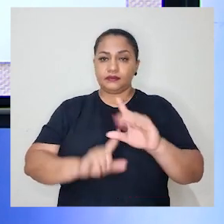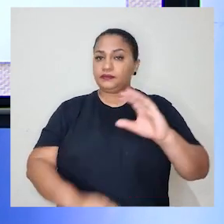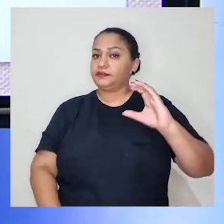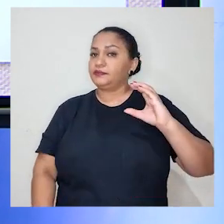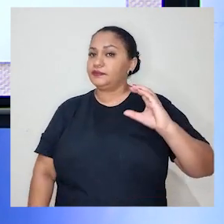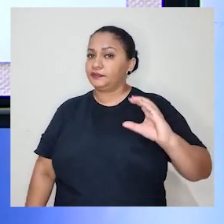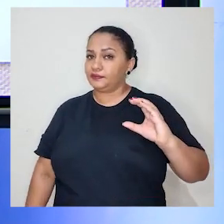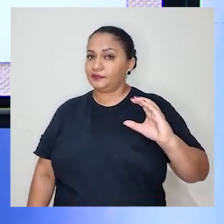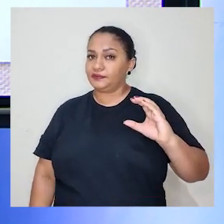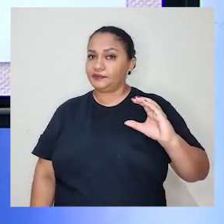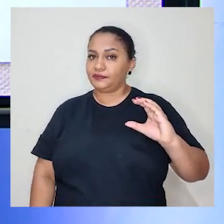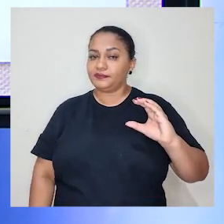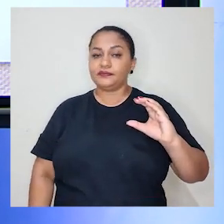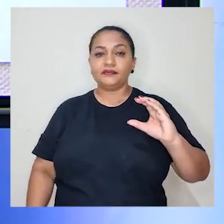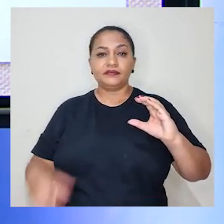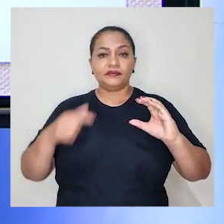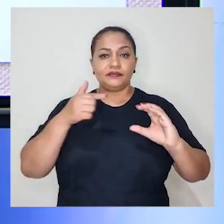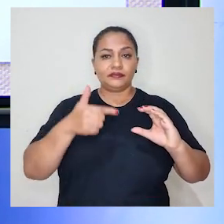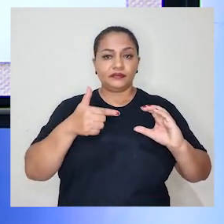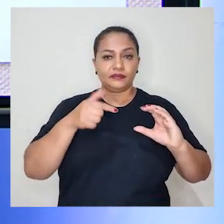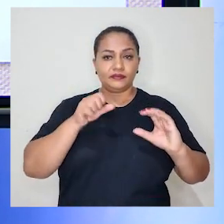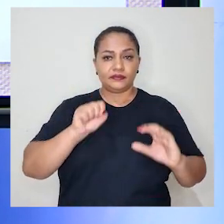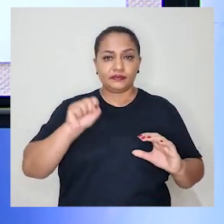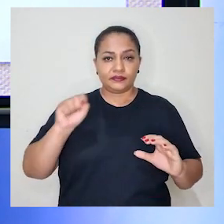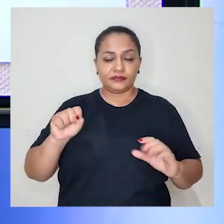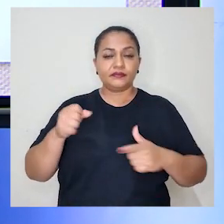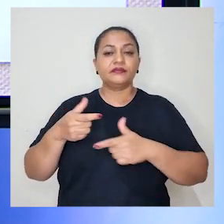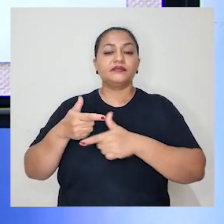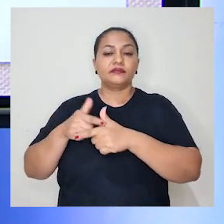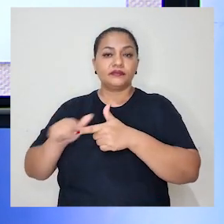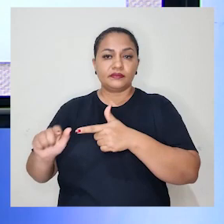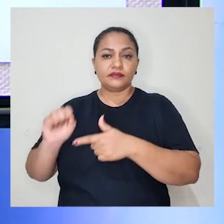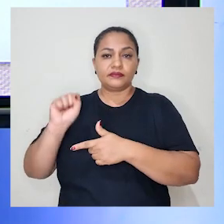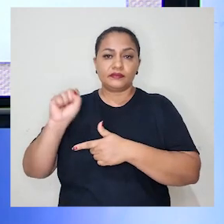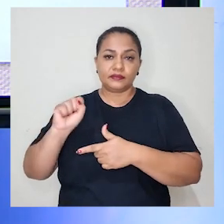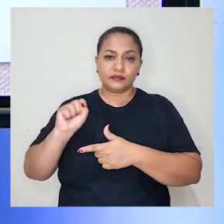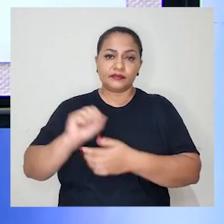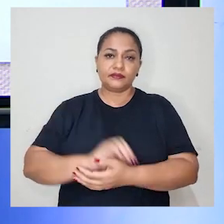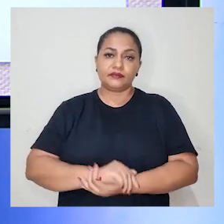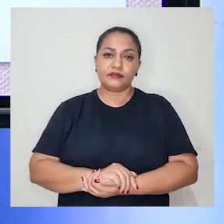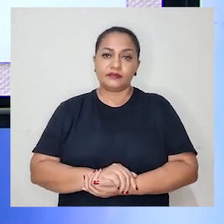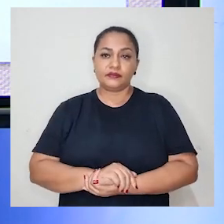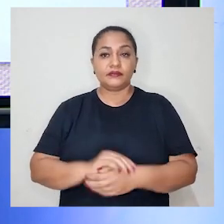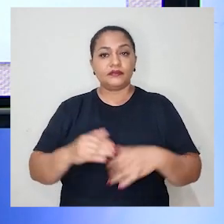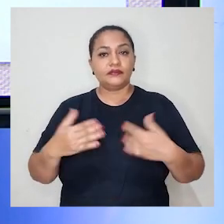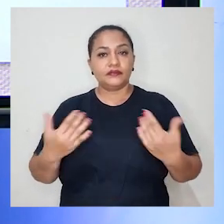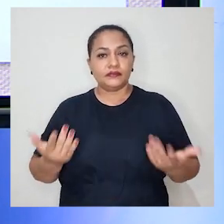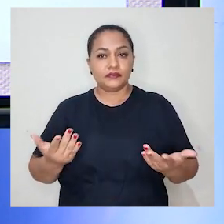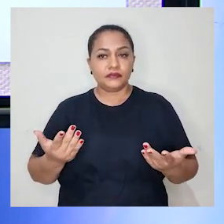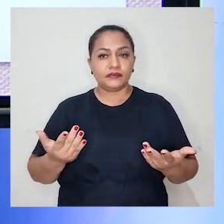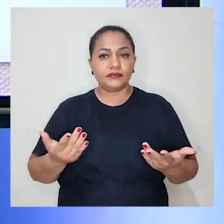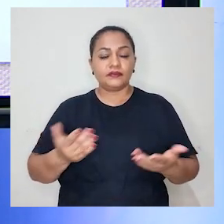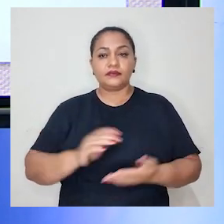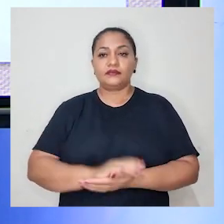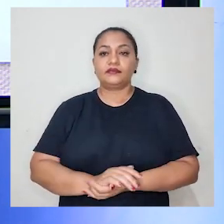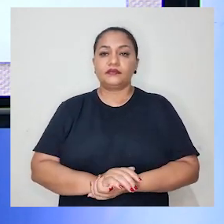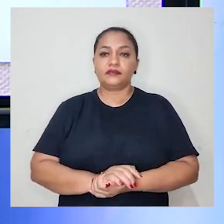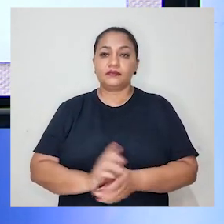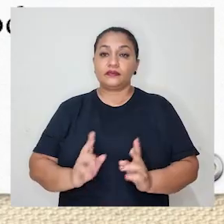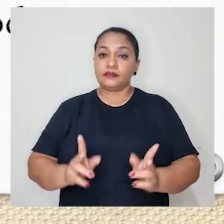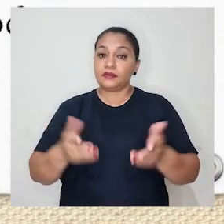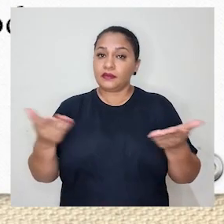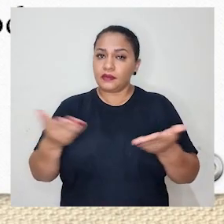letra C. O 288 é um número divisível por 8. Então,